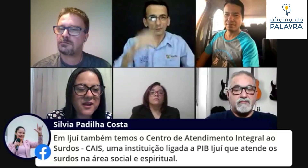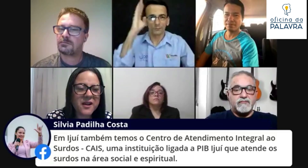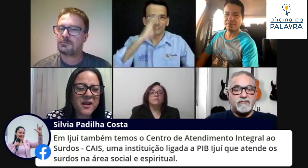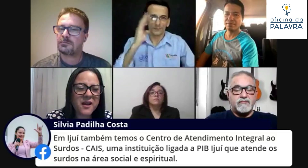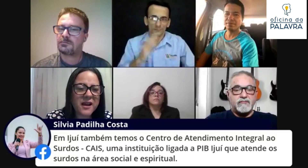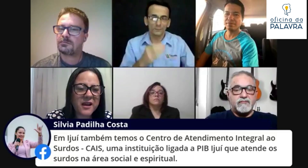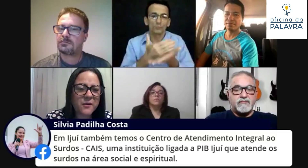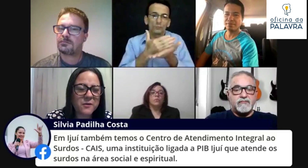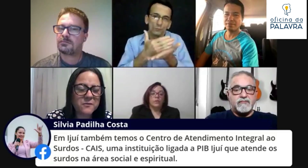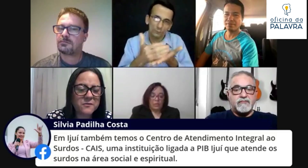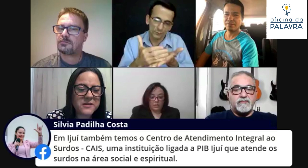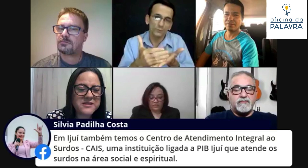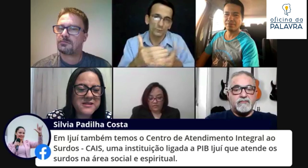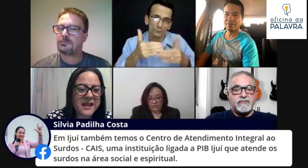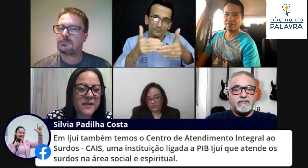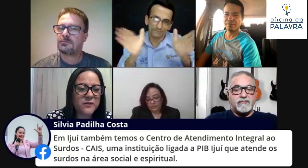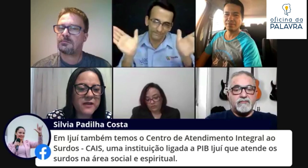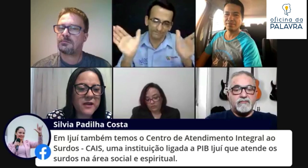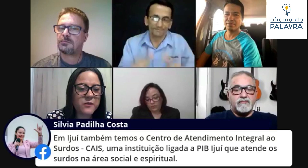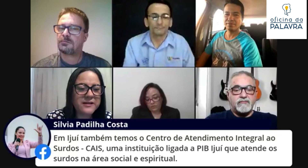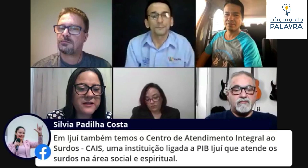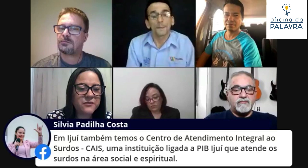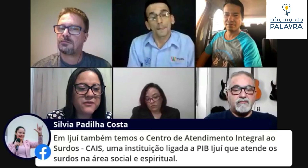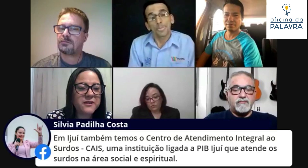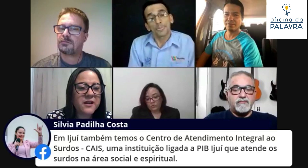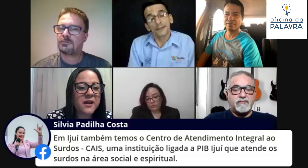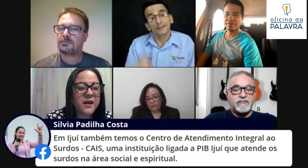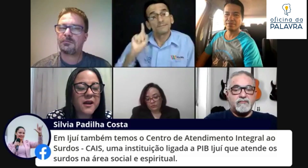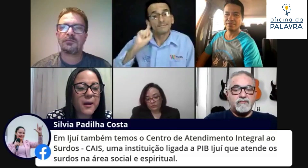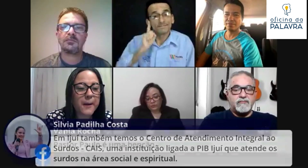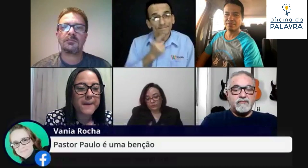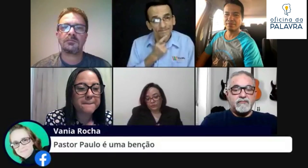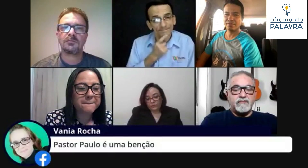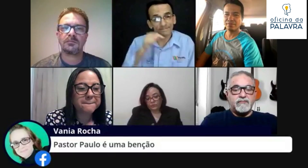Wycliffe, o ministério, né, o Wycliffe,